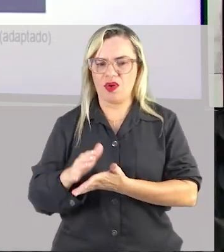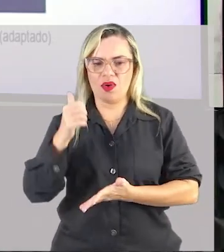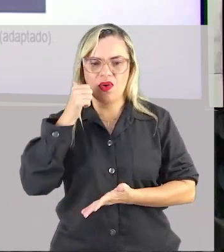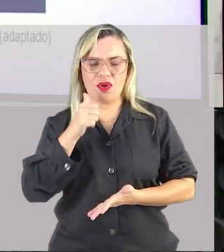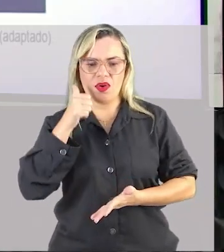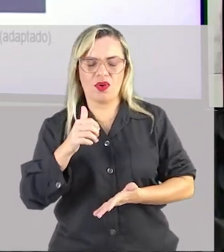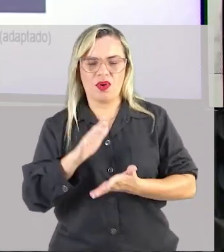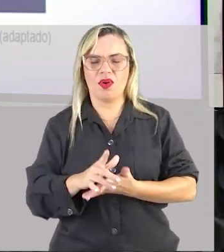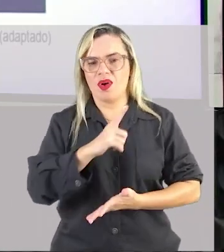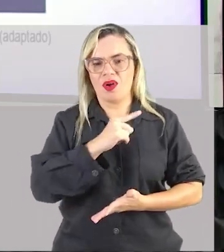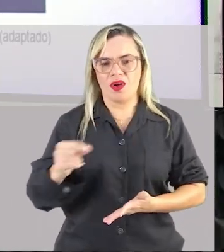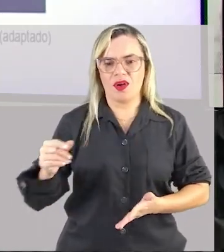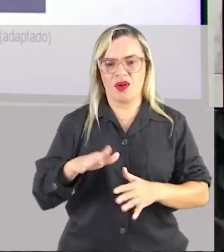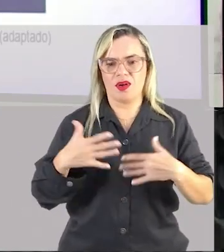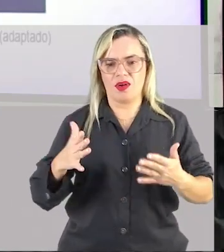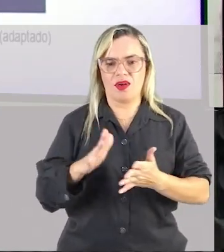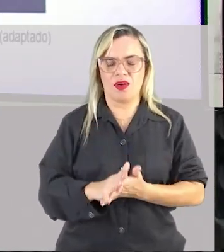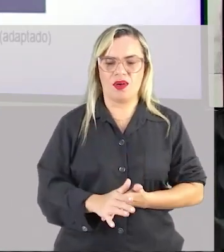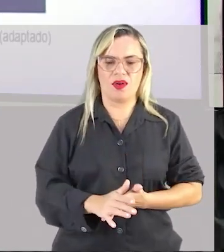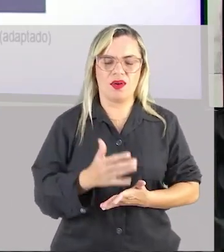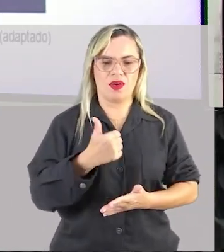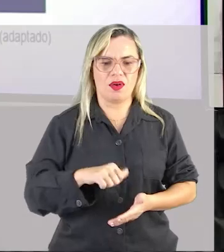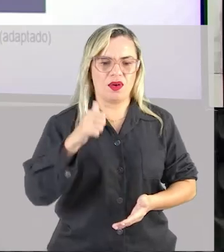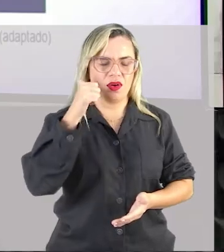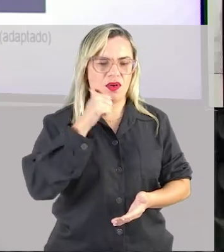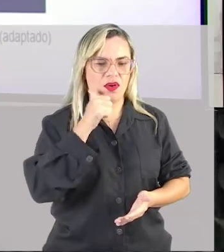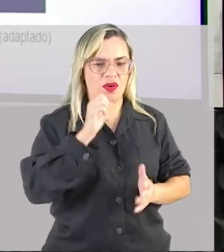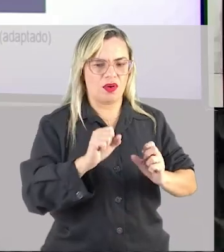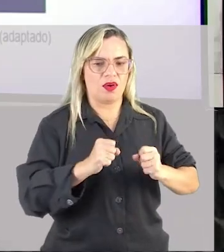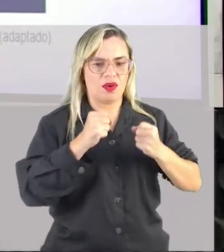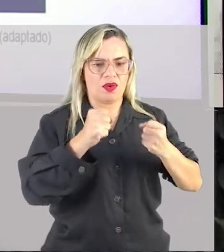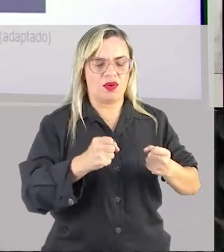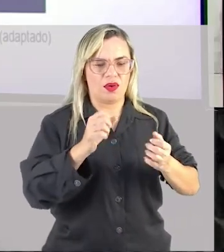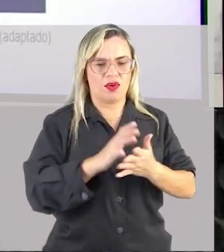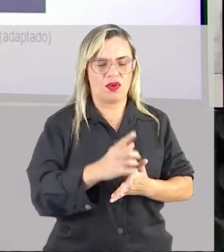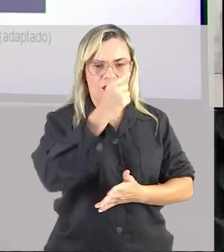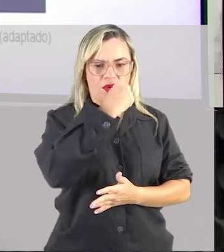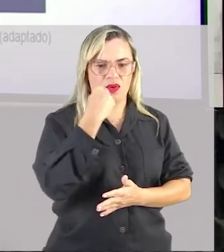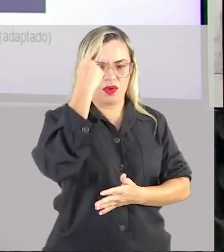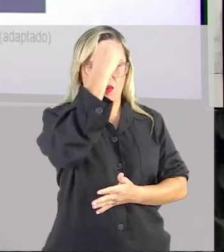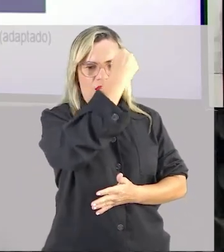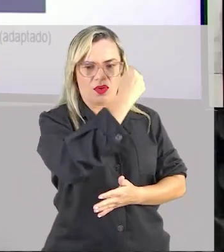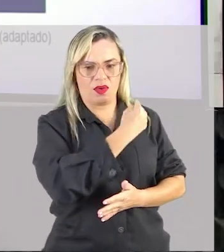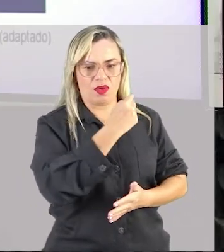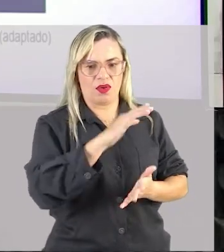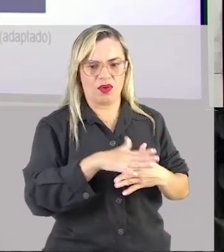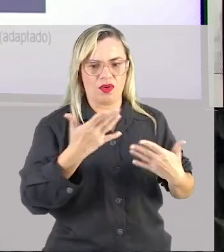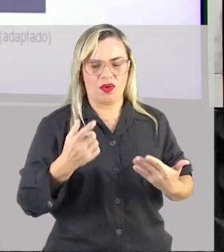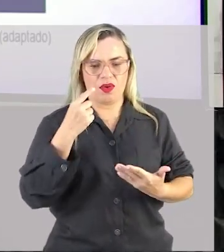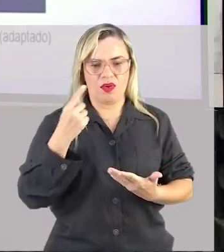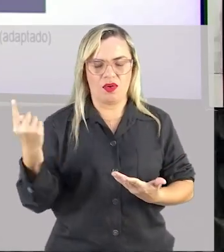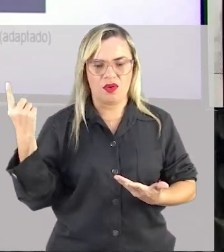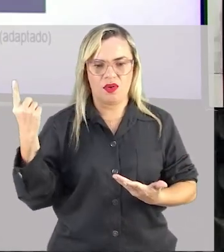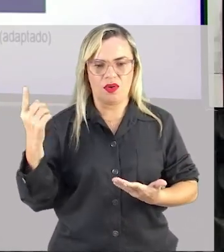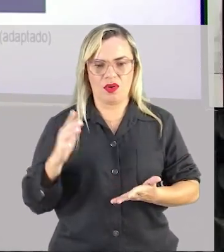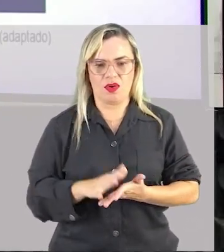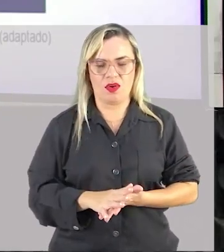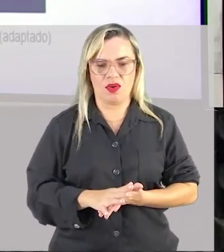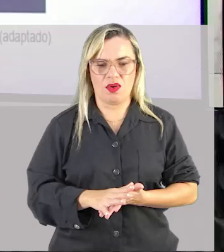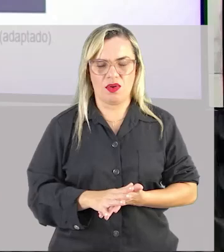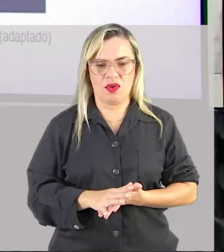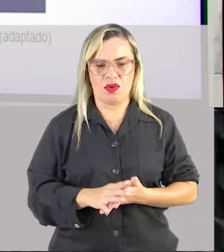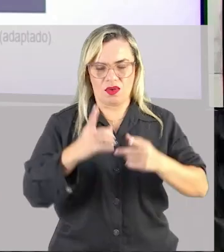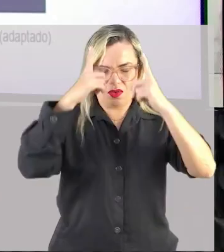não sair. Aí tem a mulher que está aqui, a gente pode olhar o rosto dela, Ela diz ni golpes, ou seja,